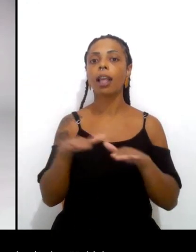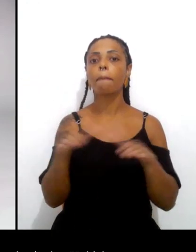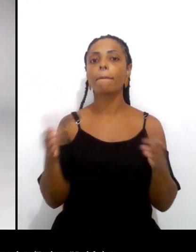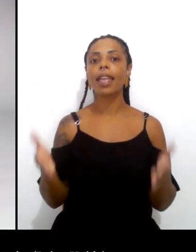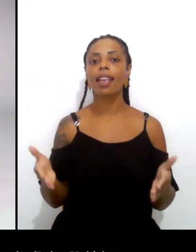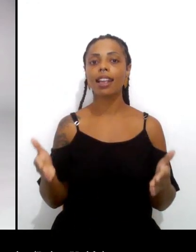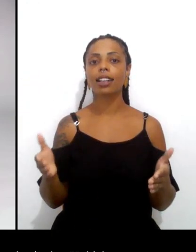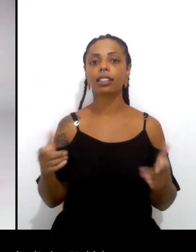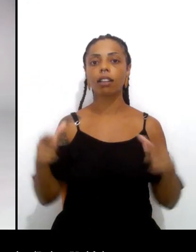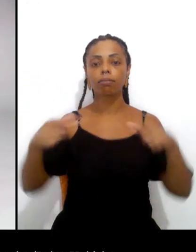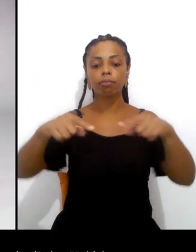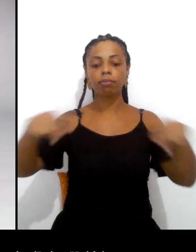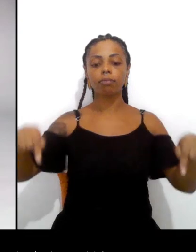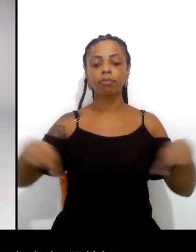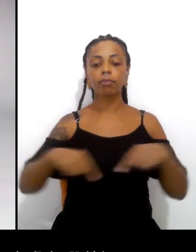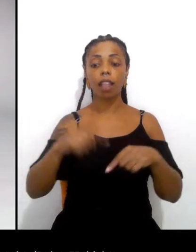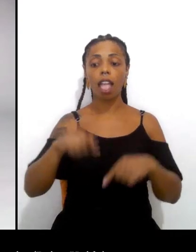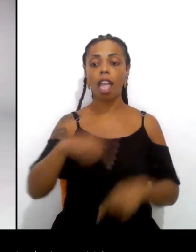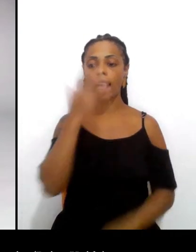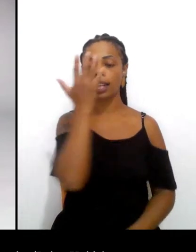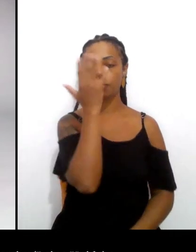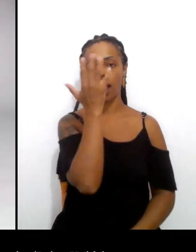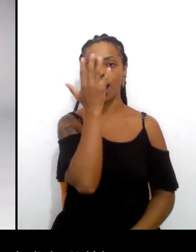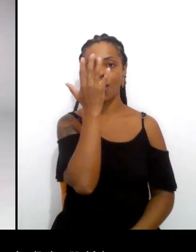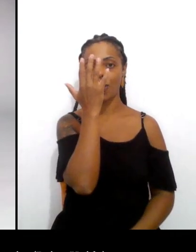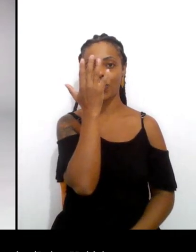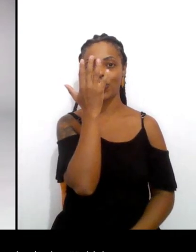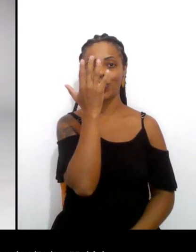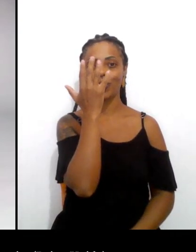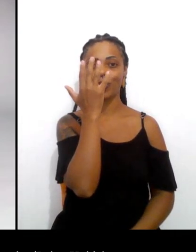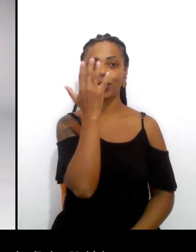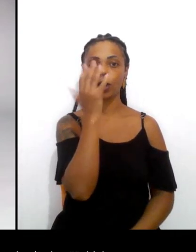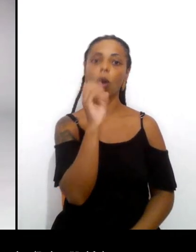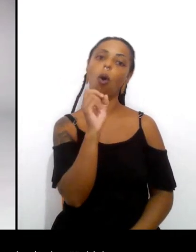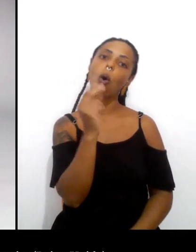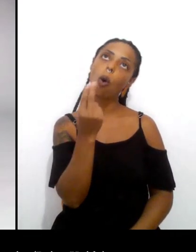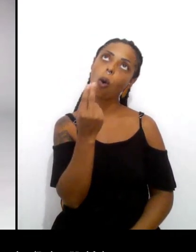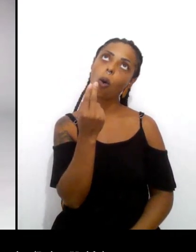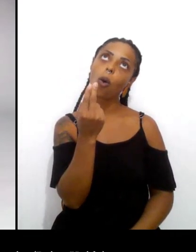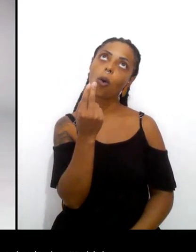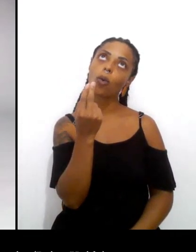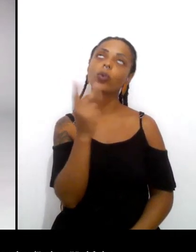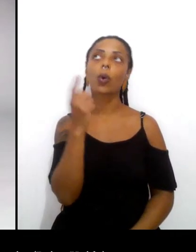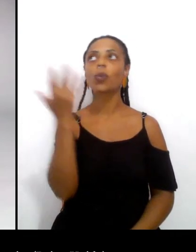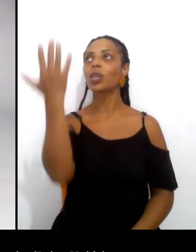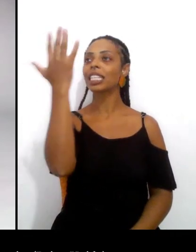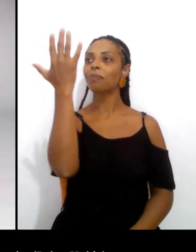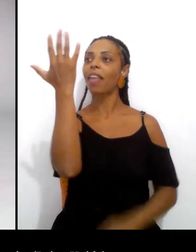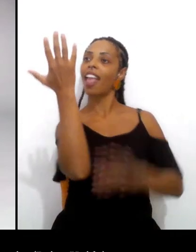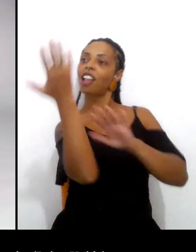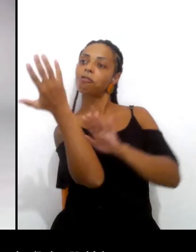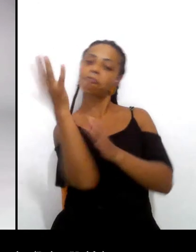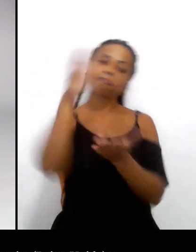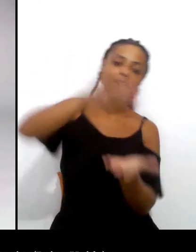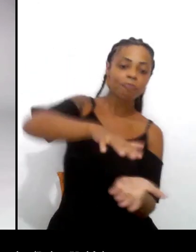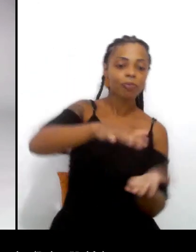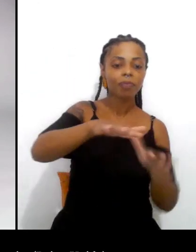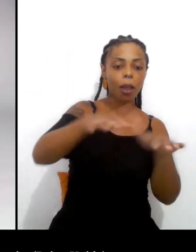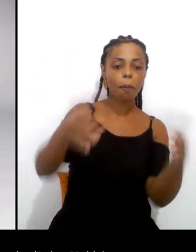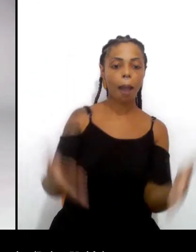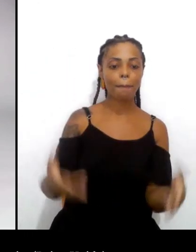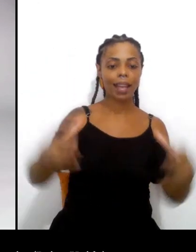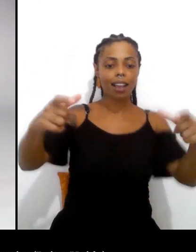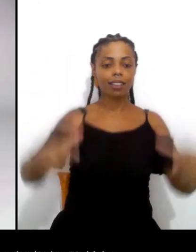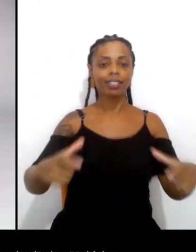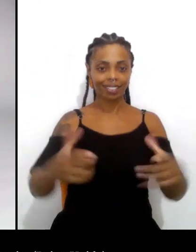de espelho ou um espelho como tampo de mesa é um objeto que